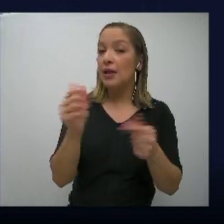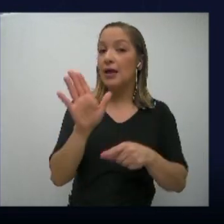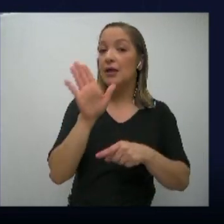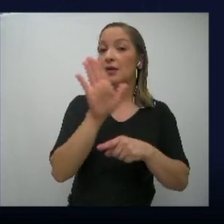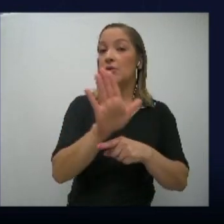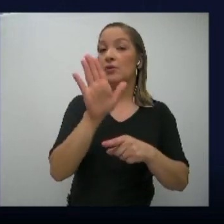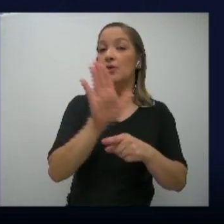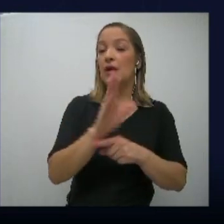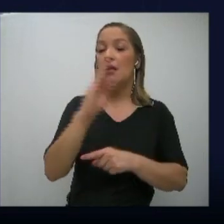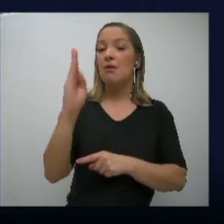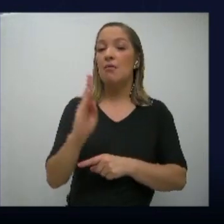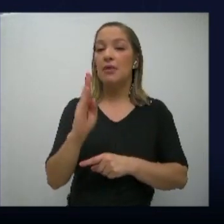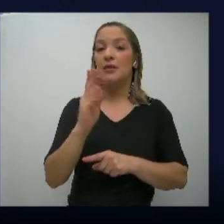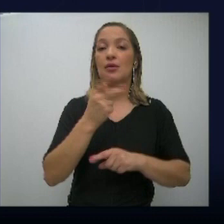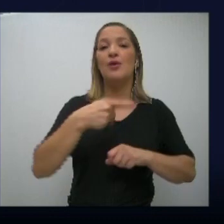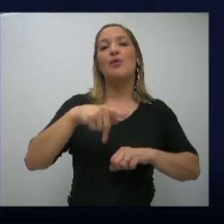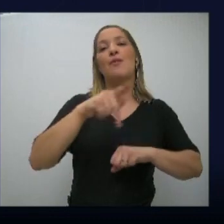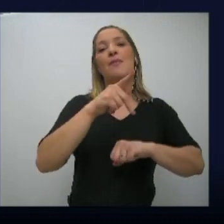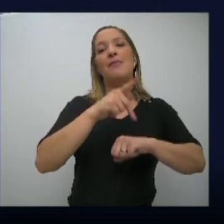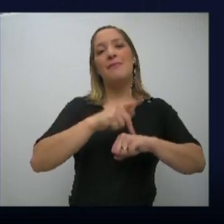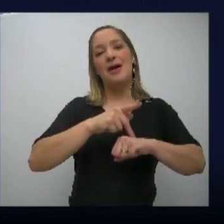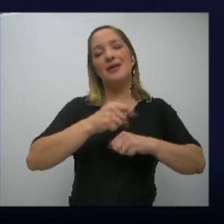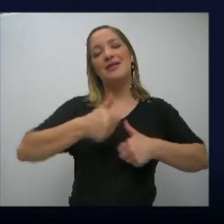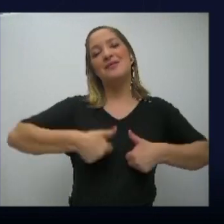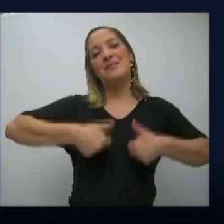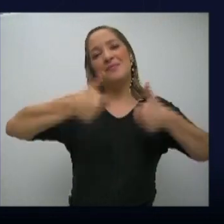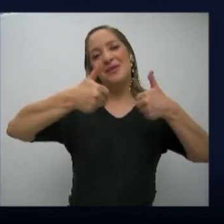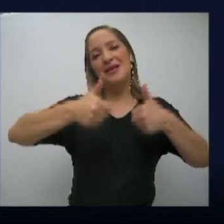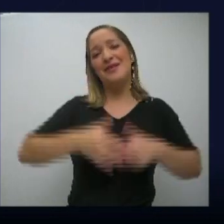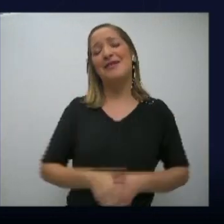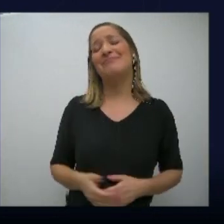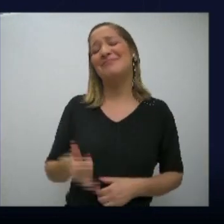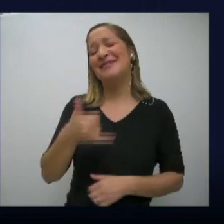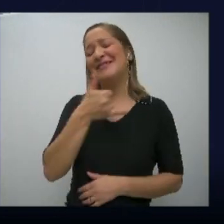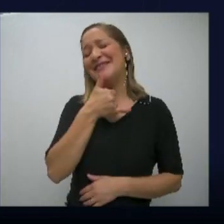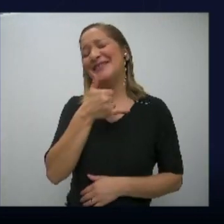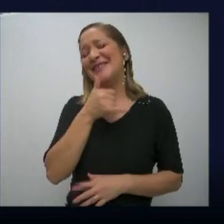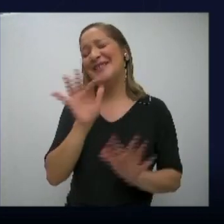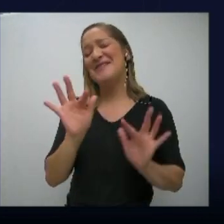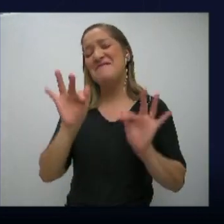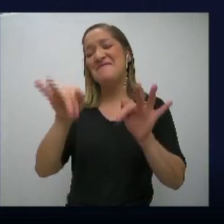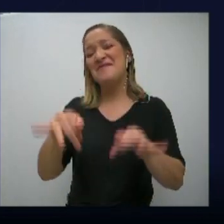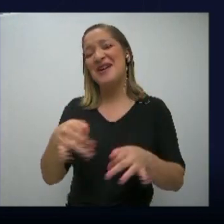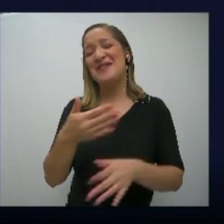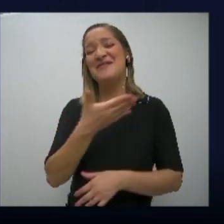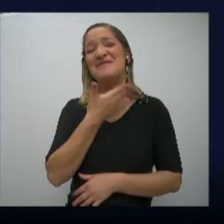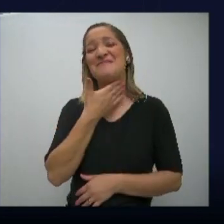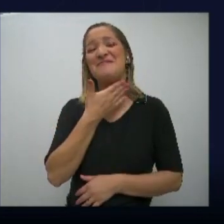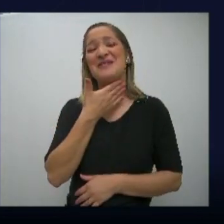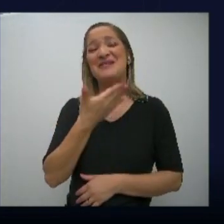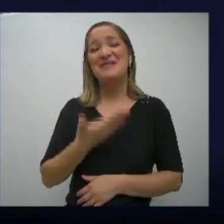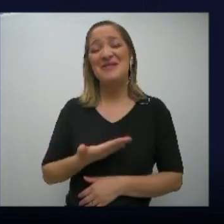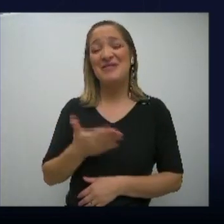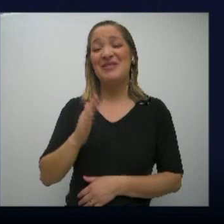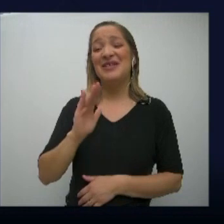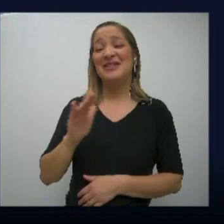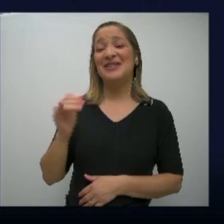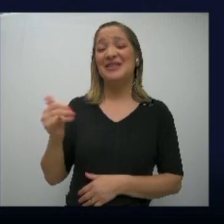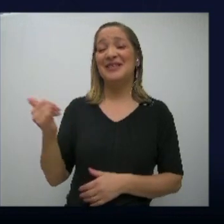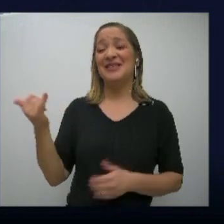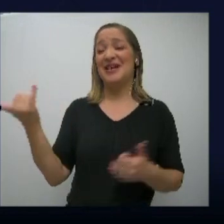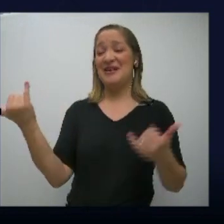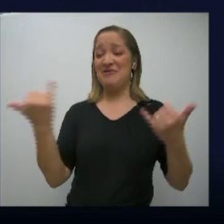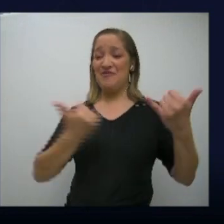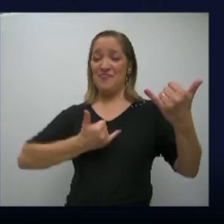nosso Brasil um país cada vez melhor o Guilherme Fabrício Infelizmente eu vou ter que encerrar nosso bate-papo aqui eu recebi a informação